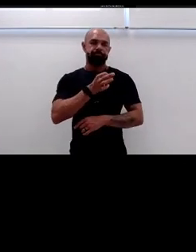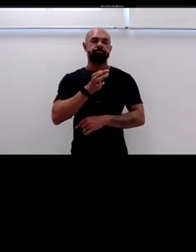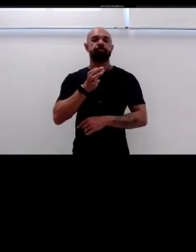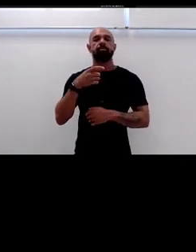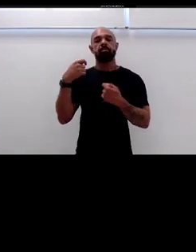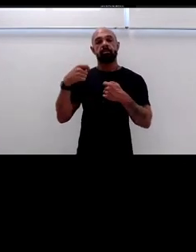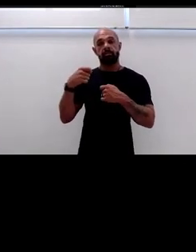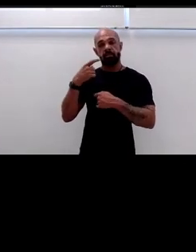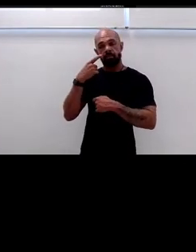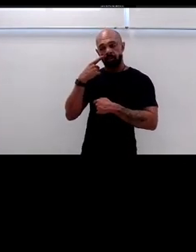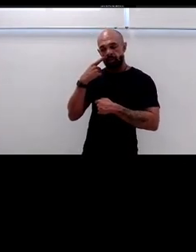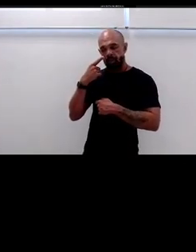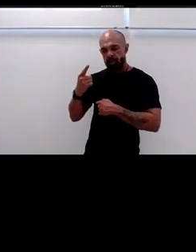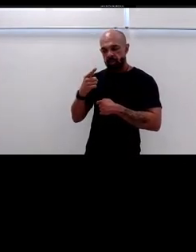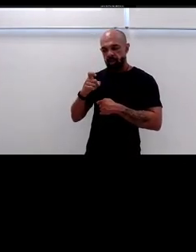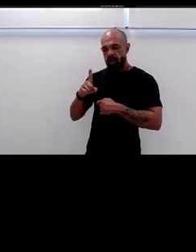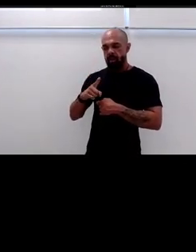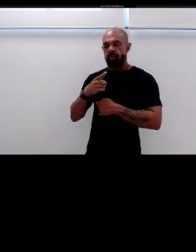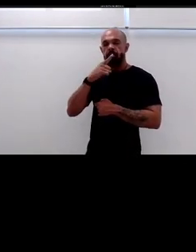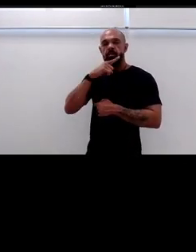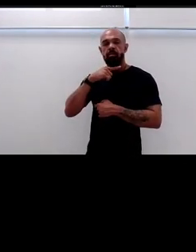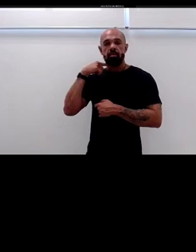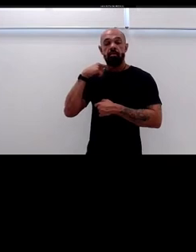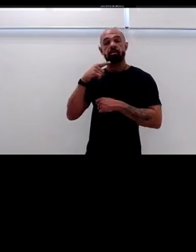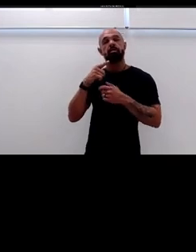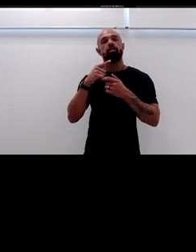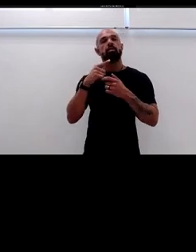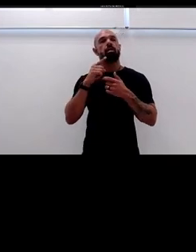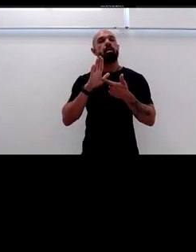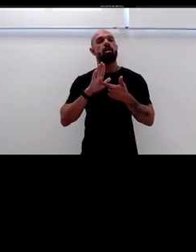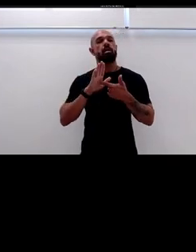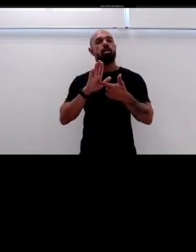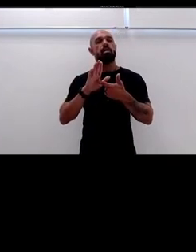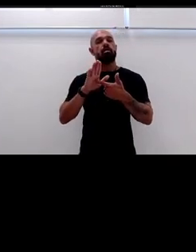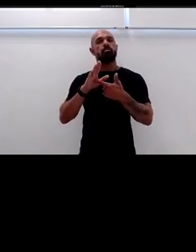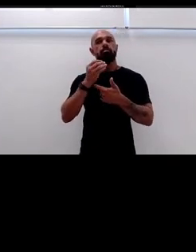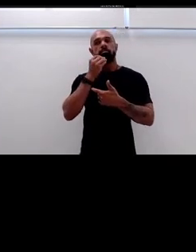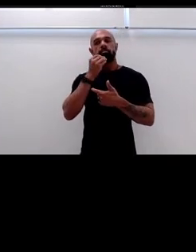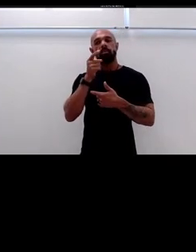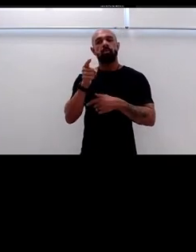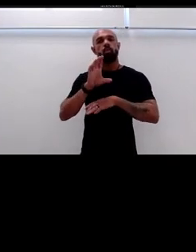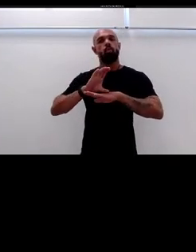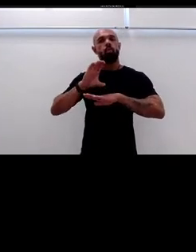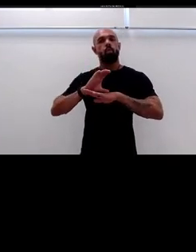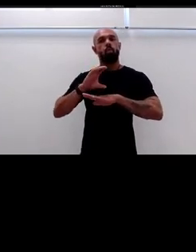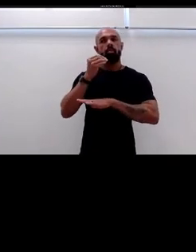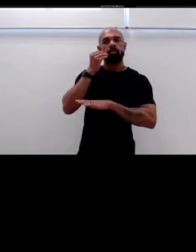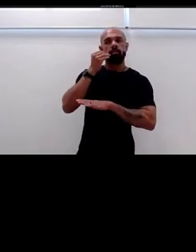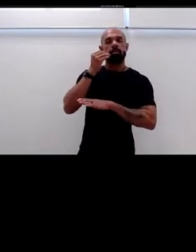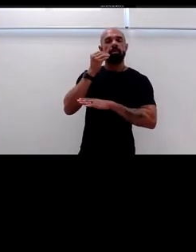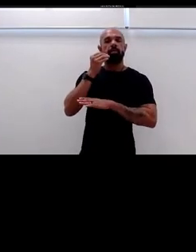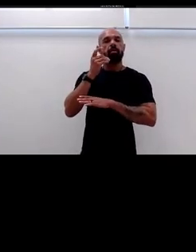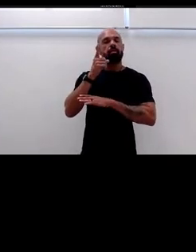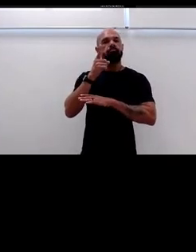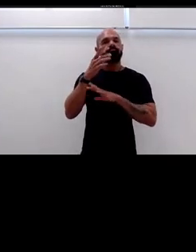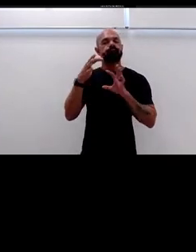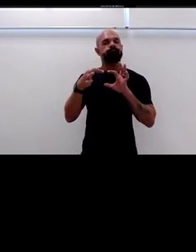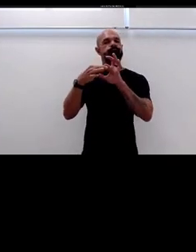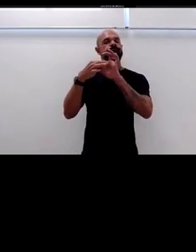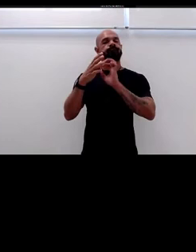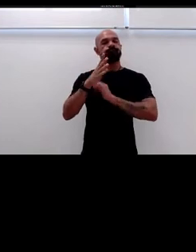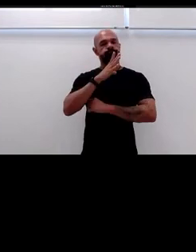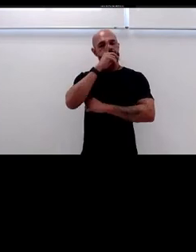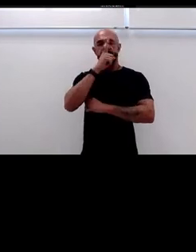ficou esquisito aqui. Quando apareceu a oferta do curso, as coisas se conectaram. Eu falei,